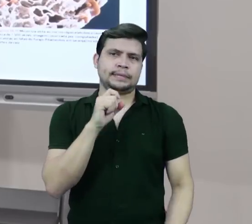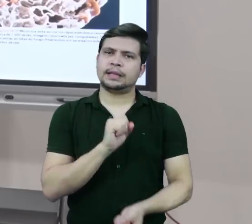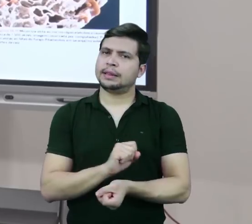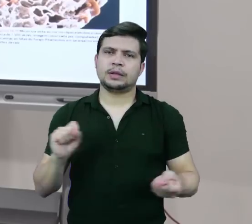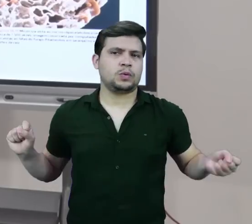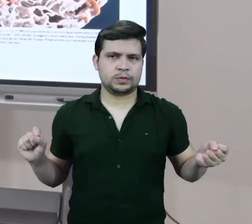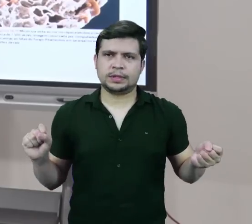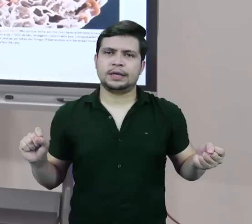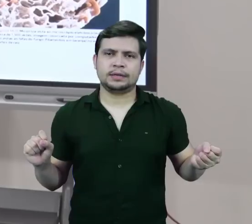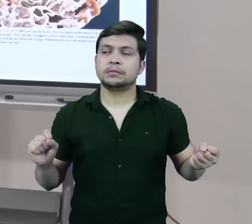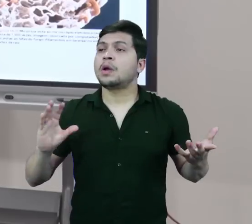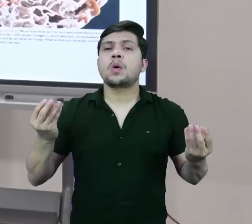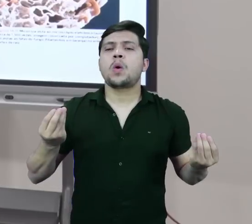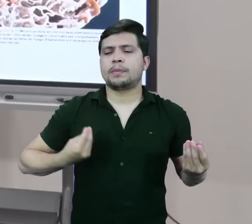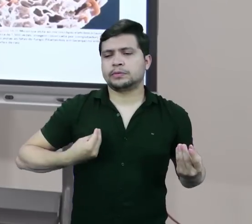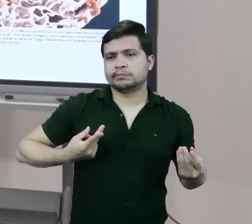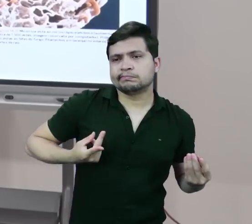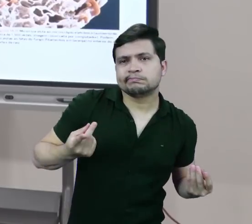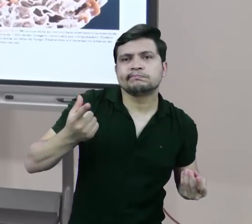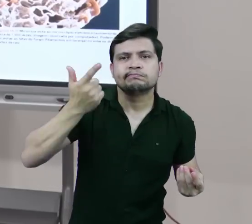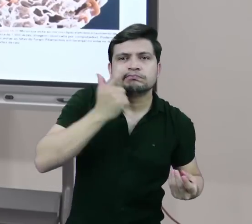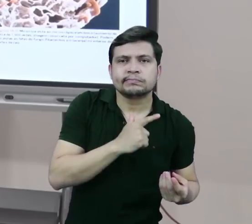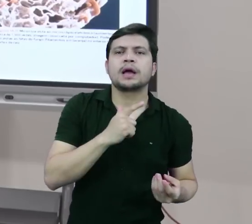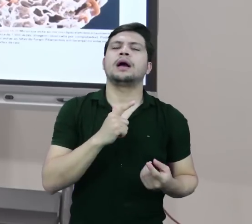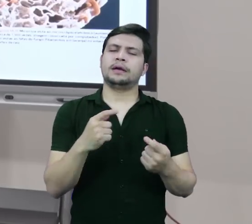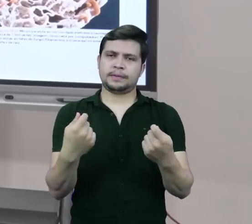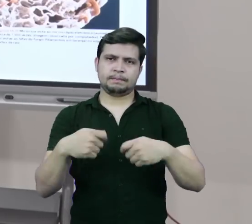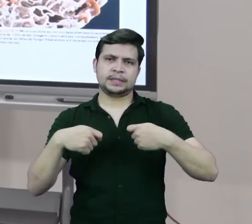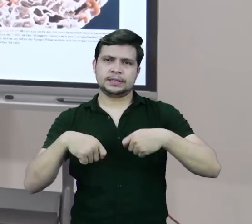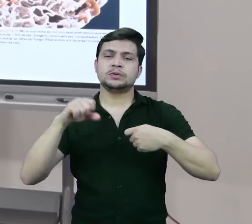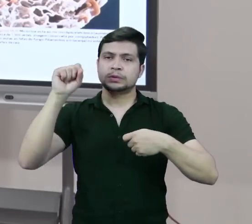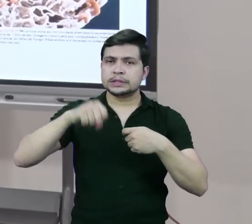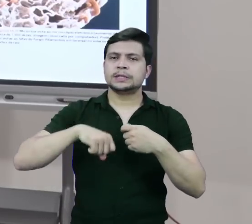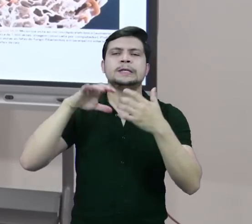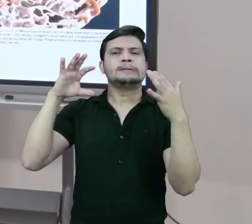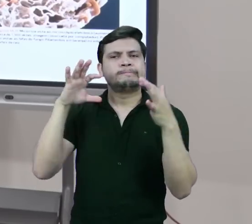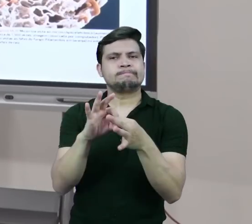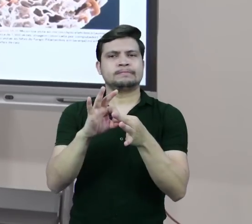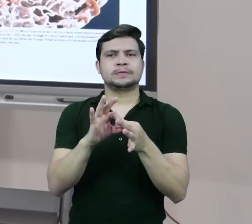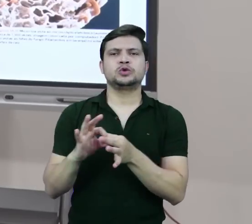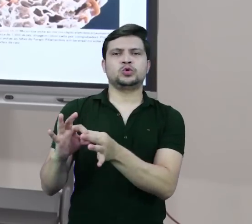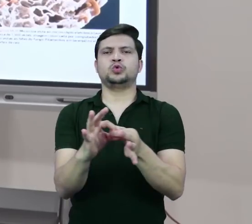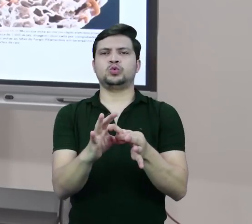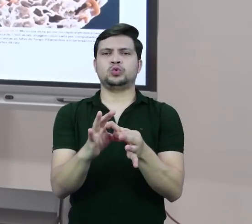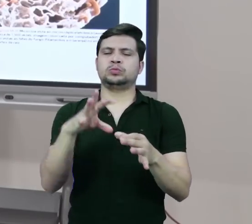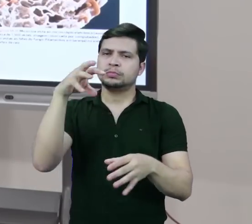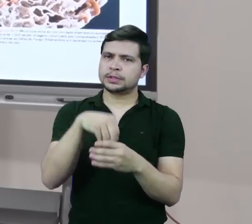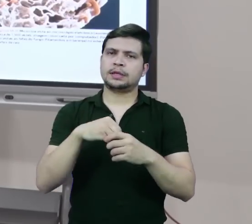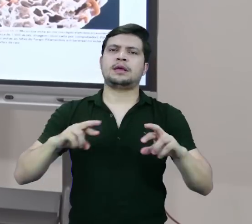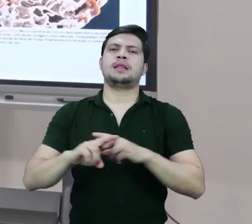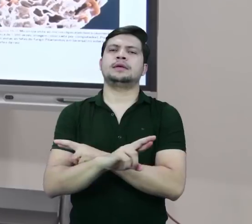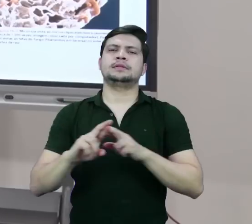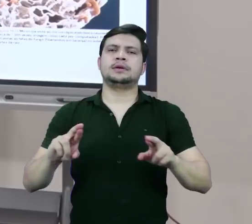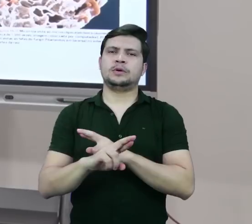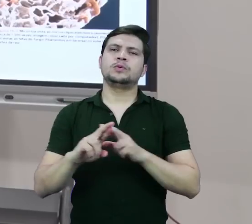não conseguem viver separadamente. Para eles sobreviverem, eles precisam estar associados, eles precisam estar juntos